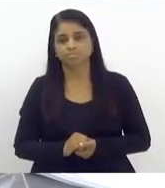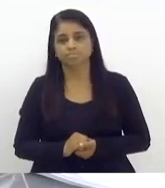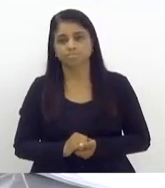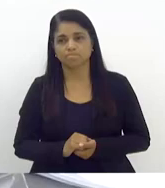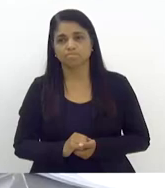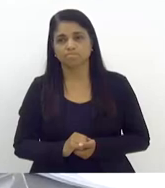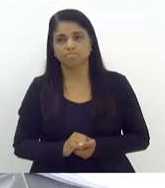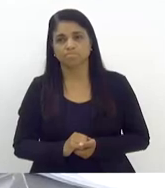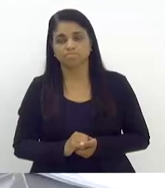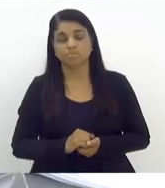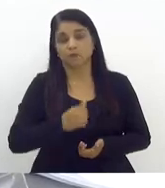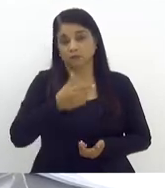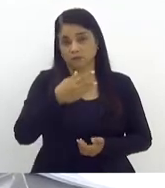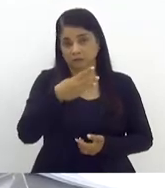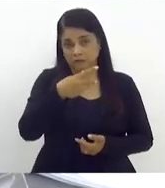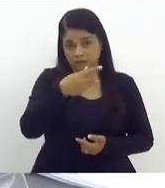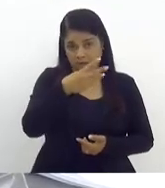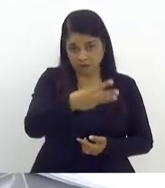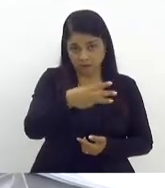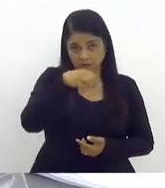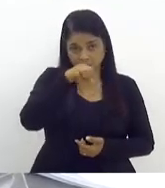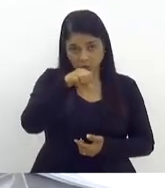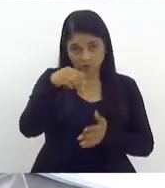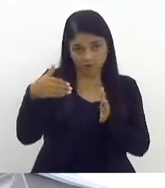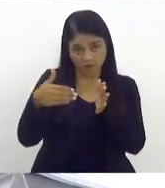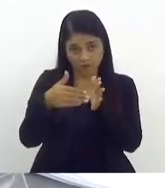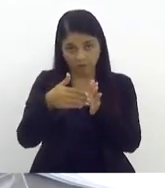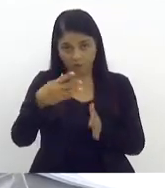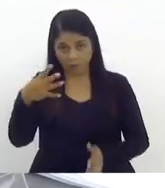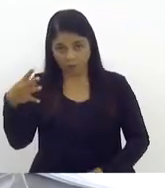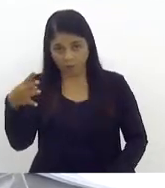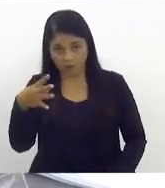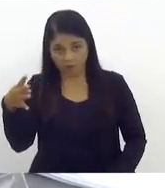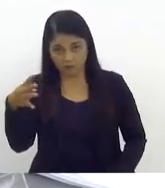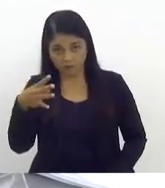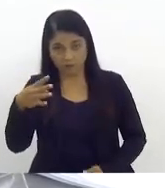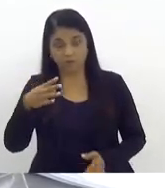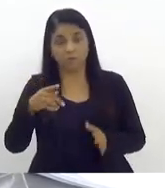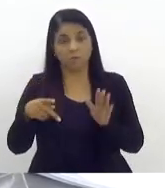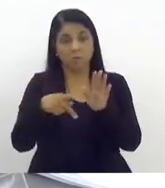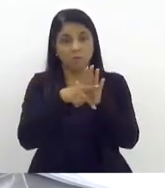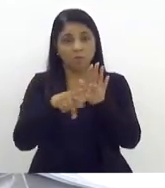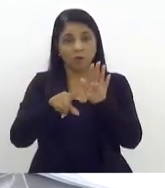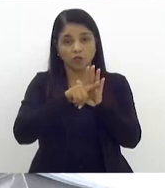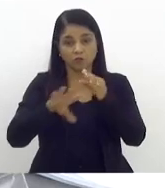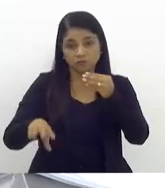Então, do 39 ao 44 são os projetos de anexação. Senhores que aprovam